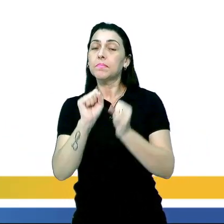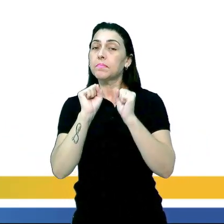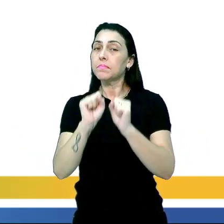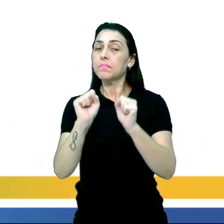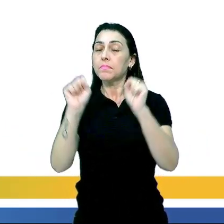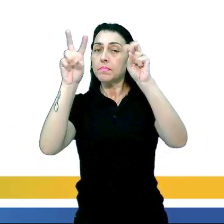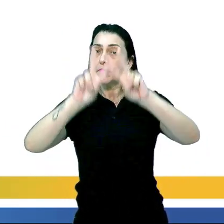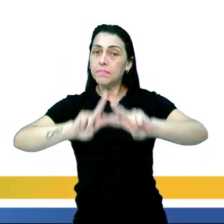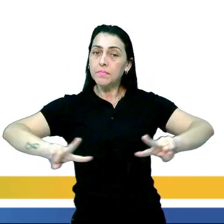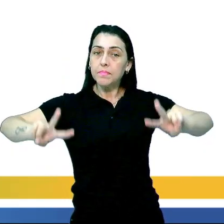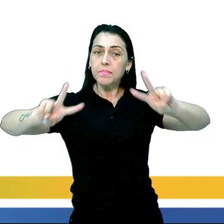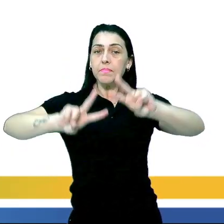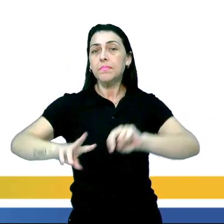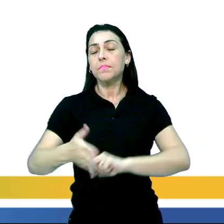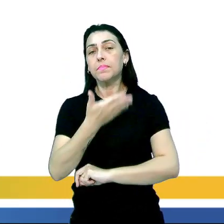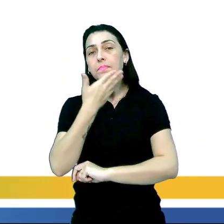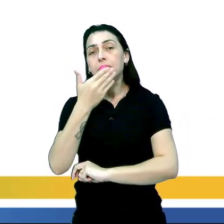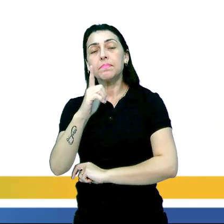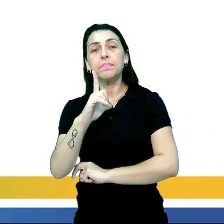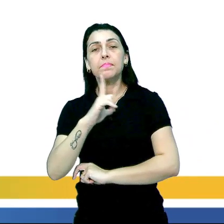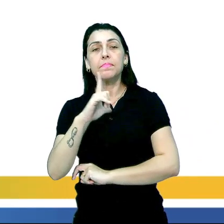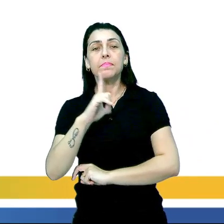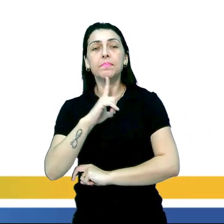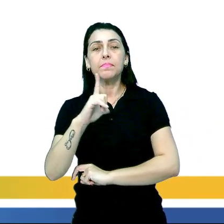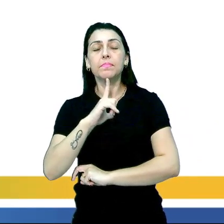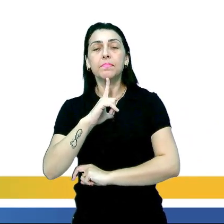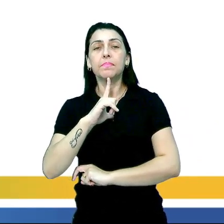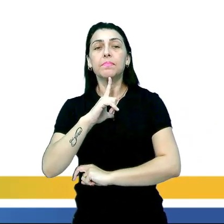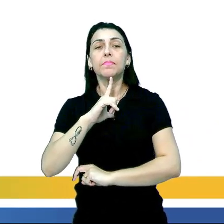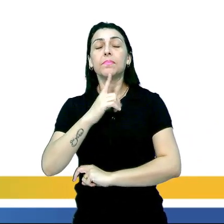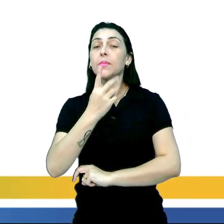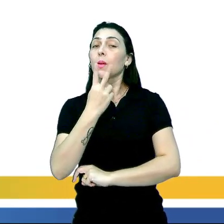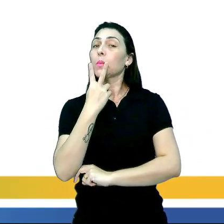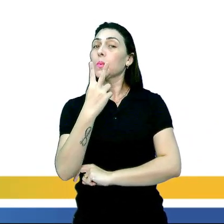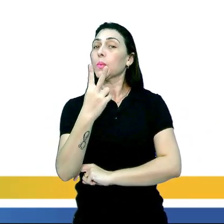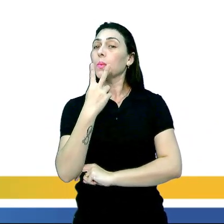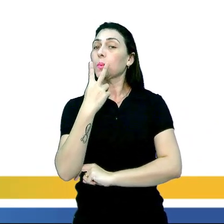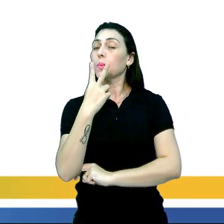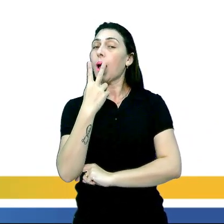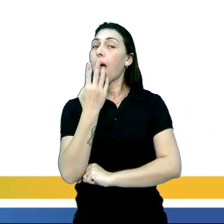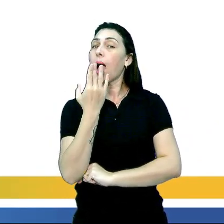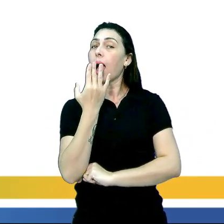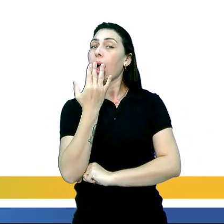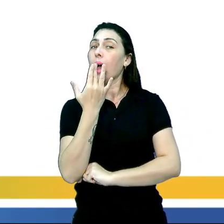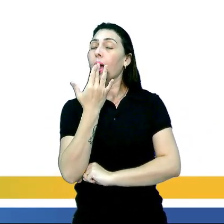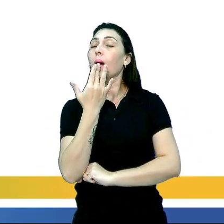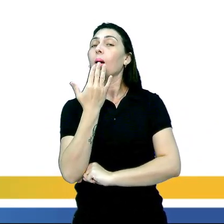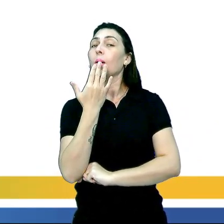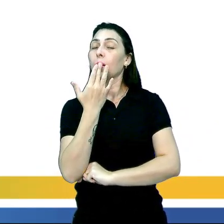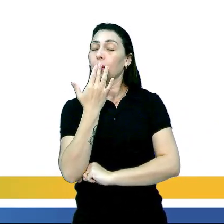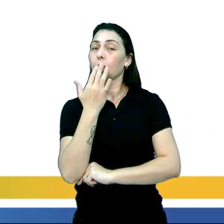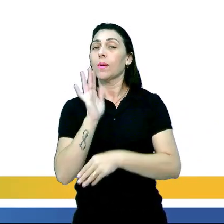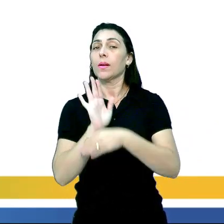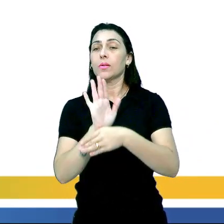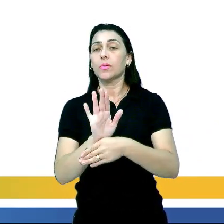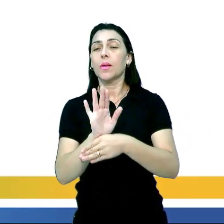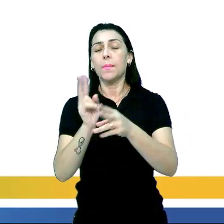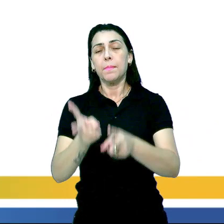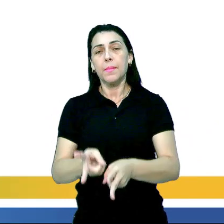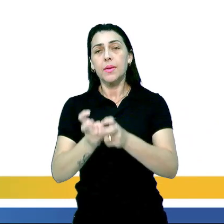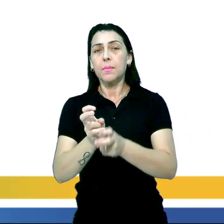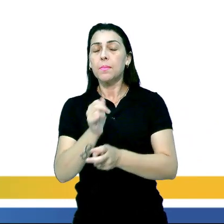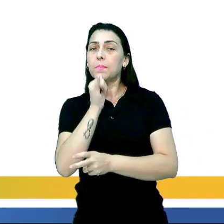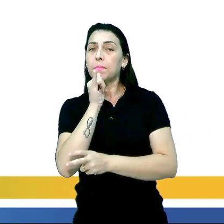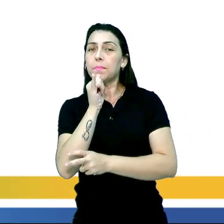possam visualizar melhor. Nós temos ali em cima a imagem do cigarro. Até a cor, gente, ela interfere. Não sei se vocês observaram.